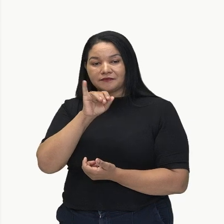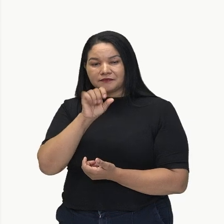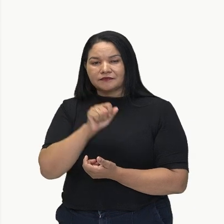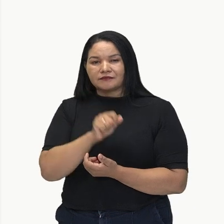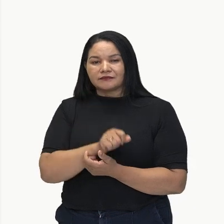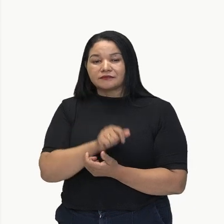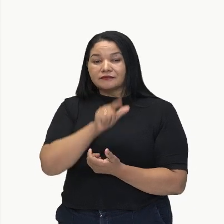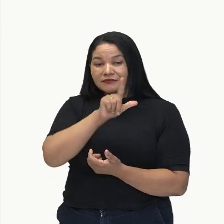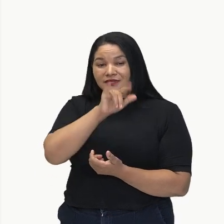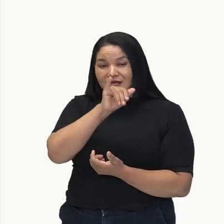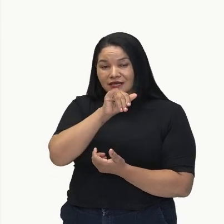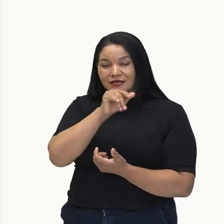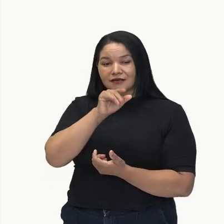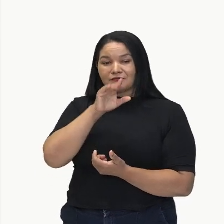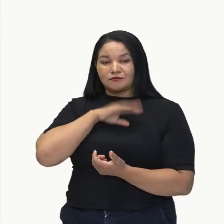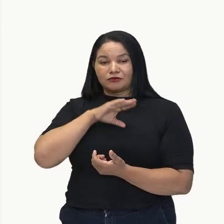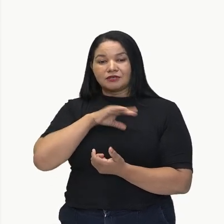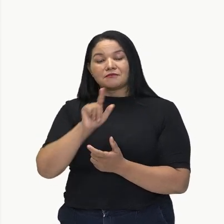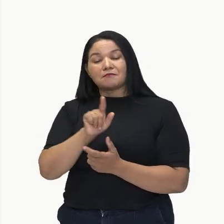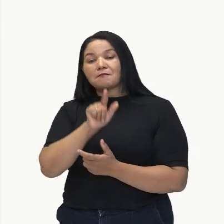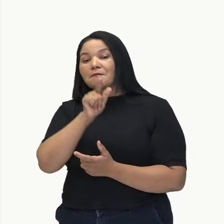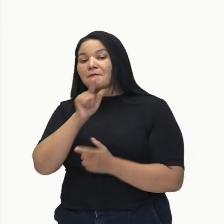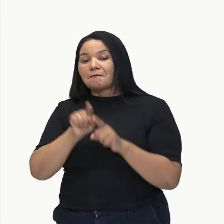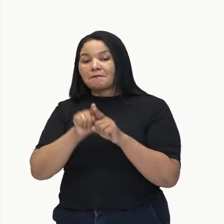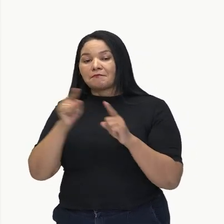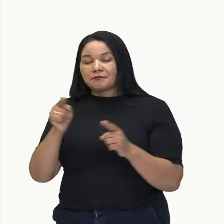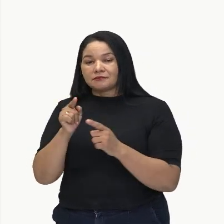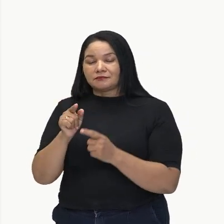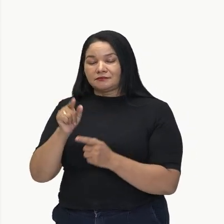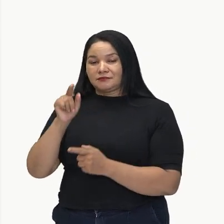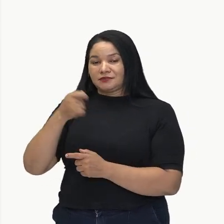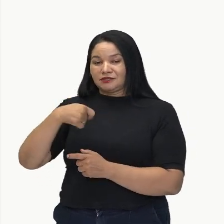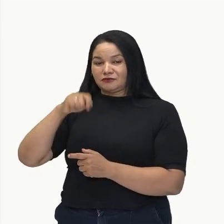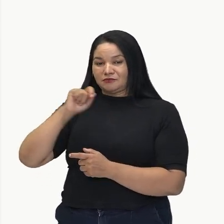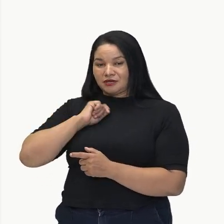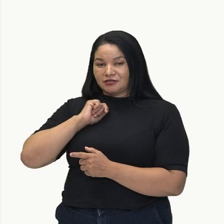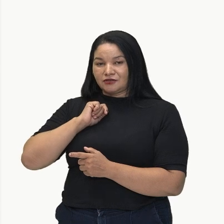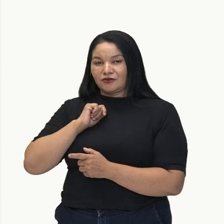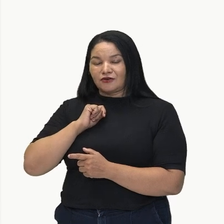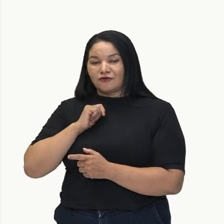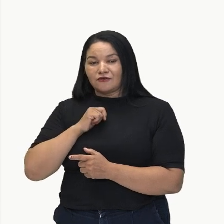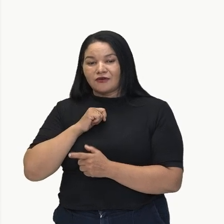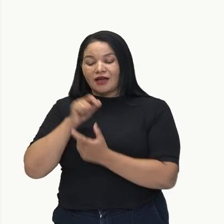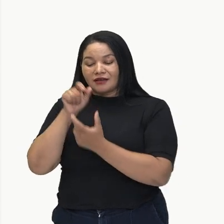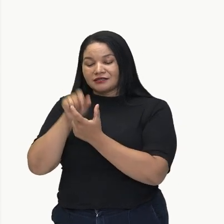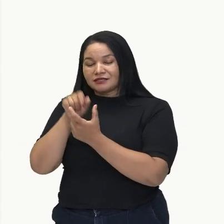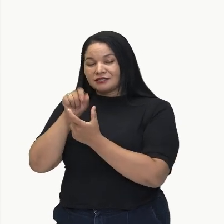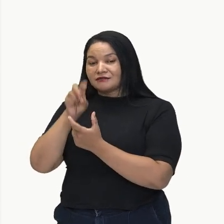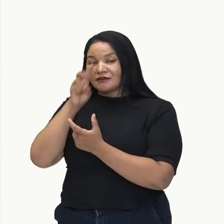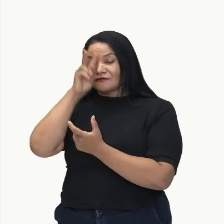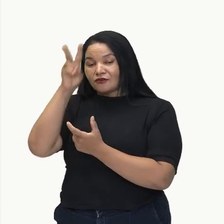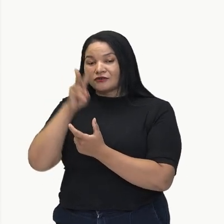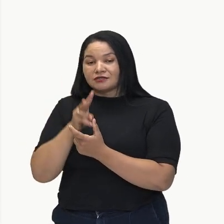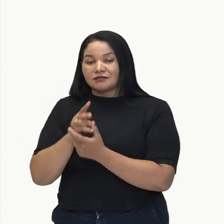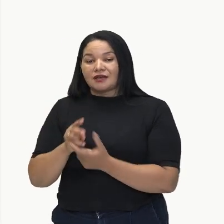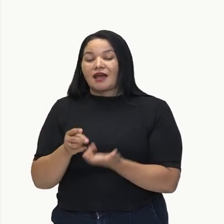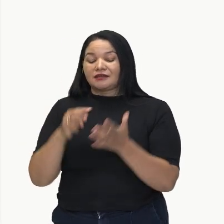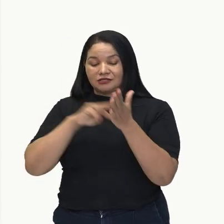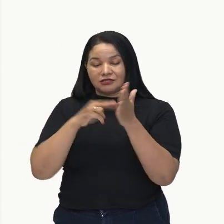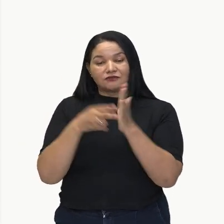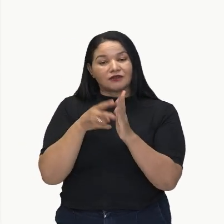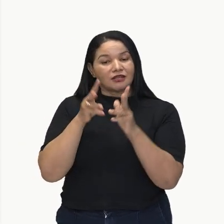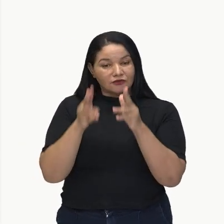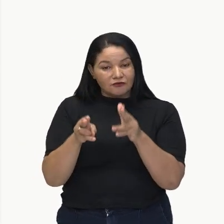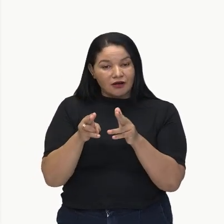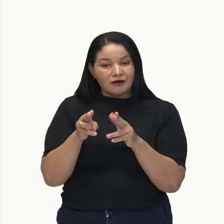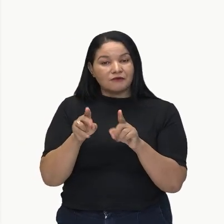da sociedade. Mas aí a polícia no espanhol, que tem o mesmo significado, que é aquele